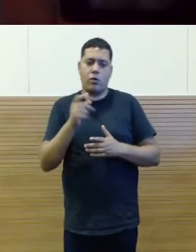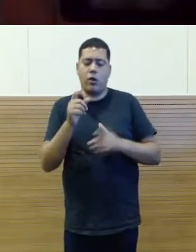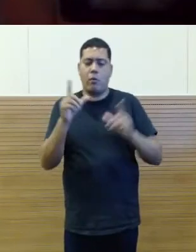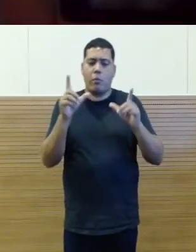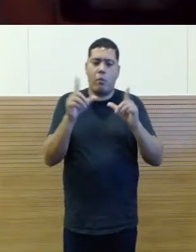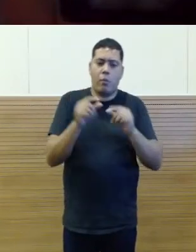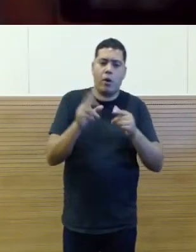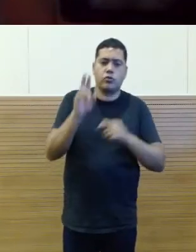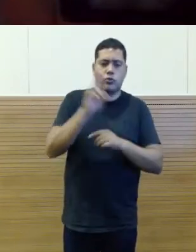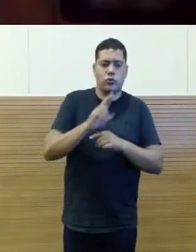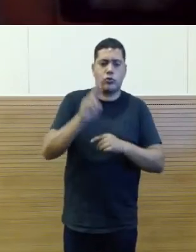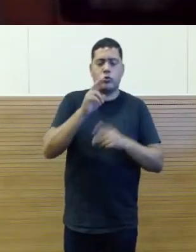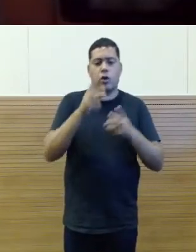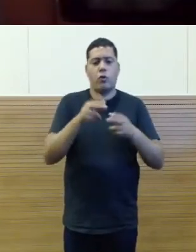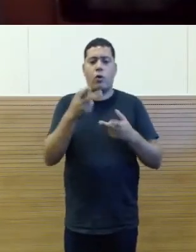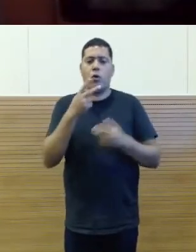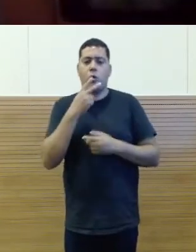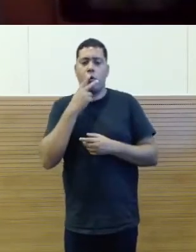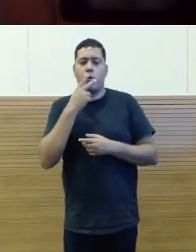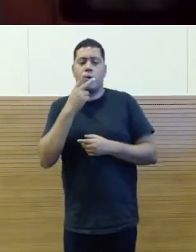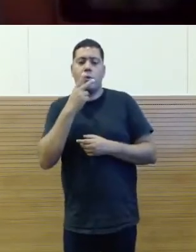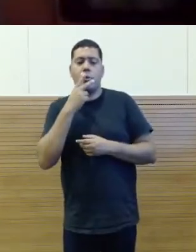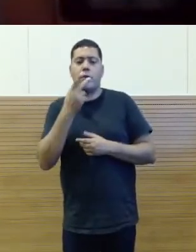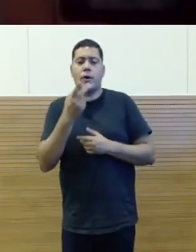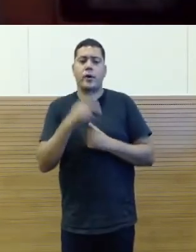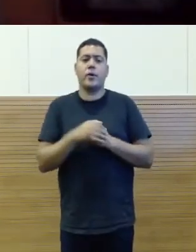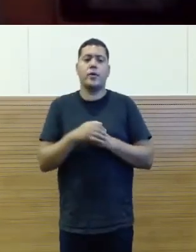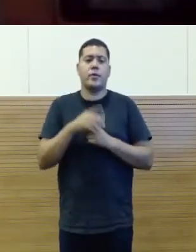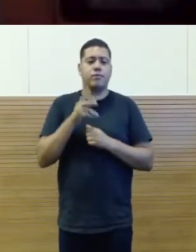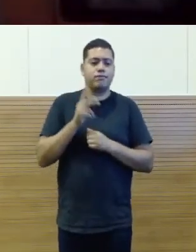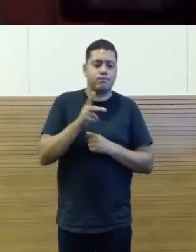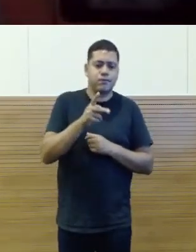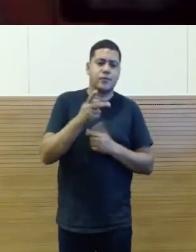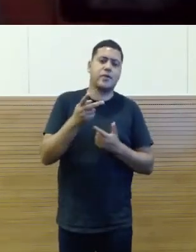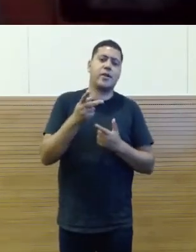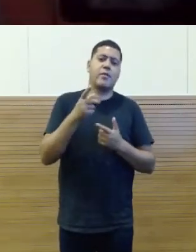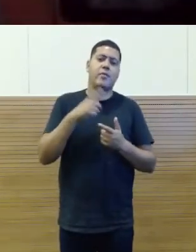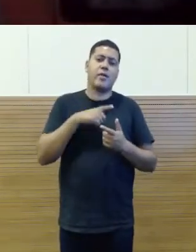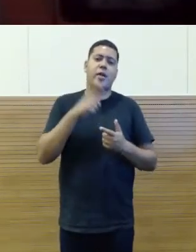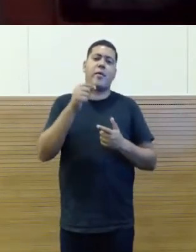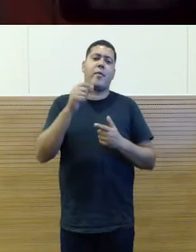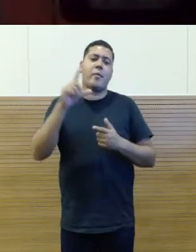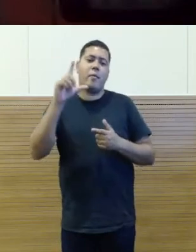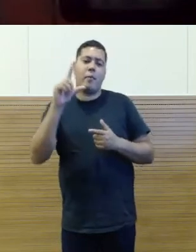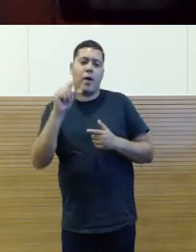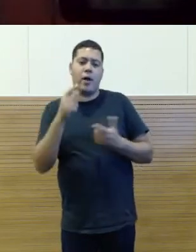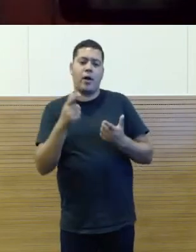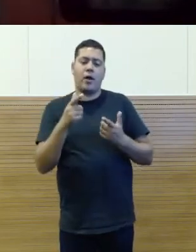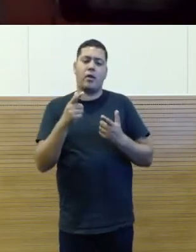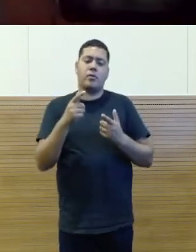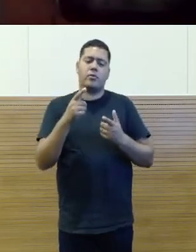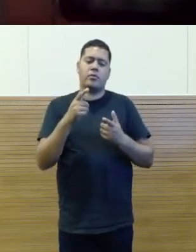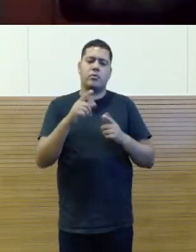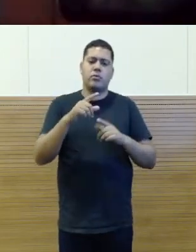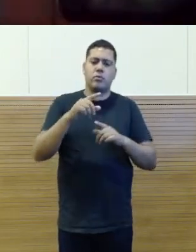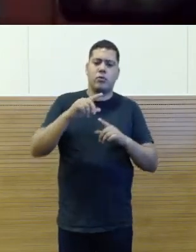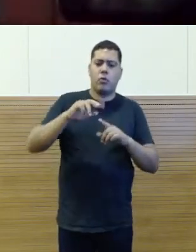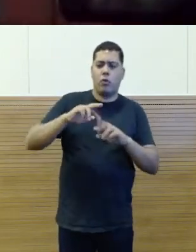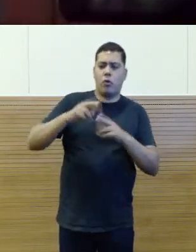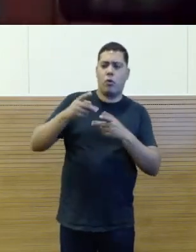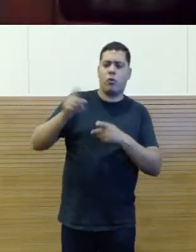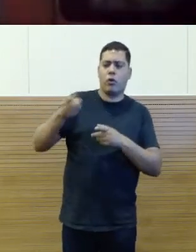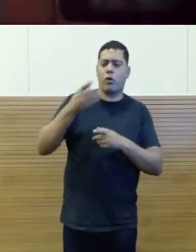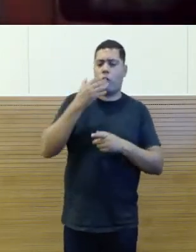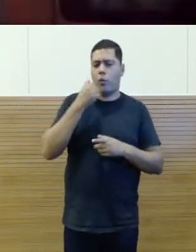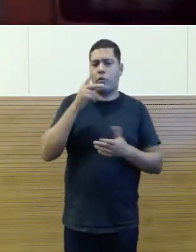custo. É como o cigarro. Eles vão sempre tender a custar pouco e menos do que os alimentos de verdade. Então, é